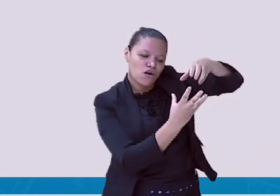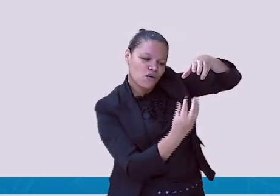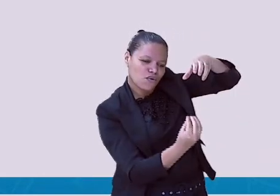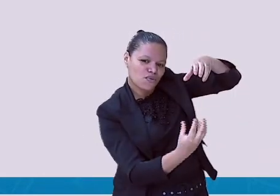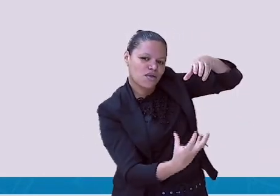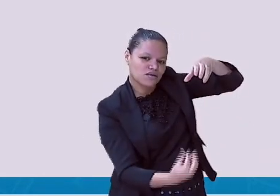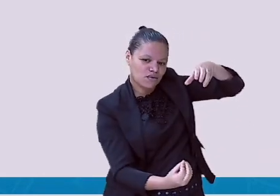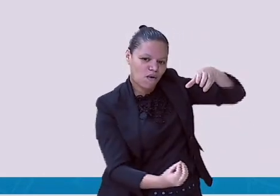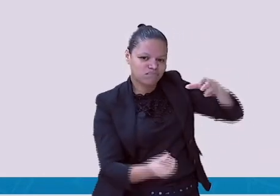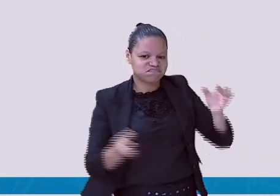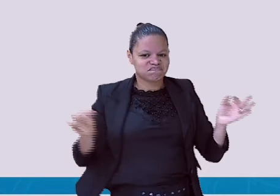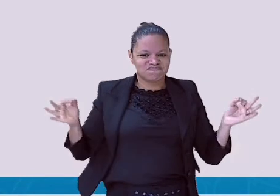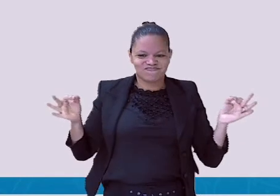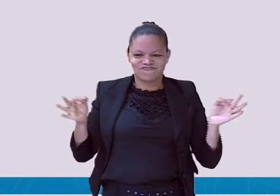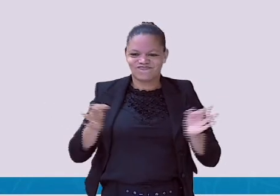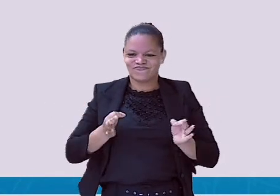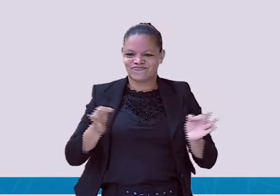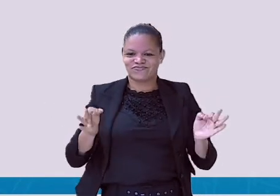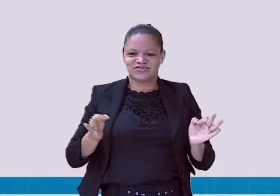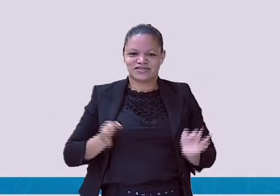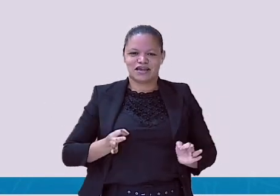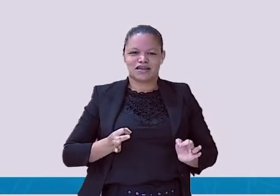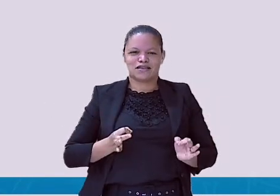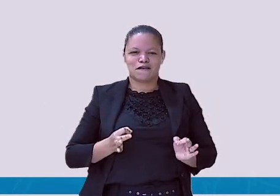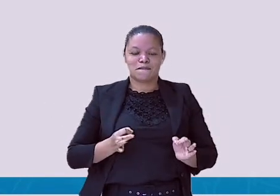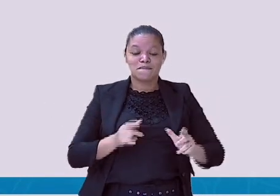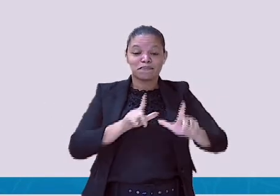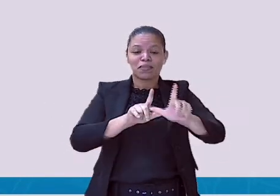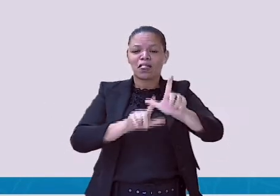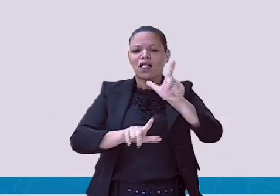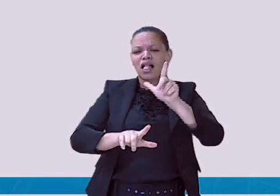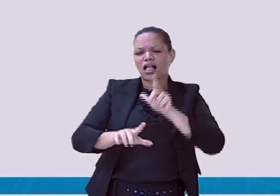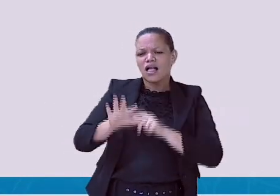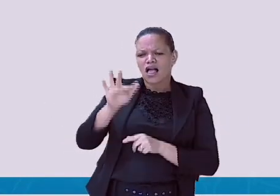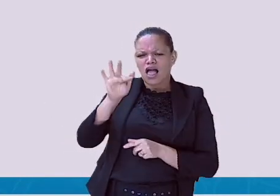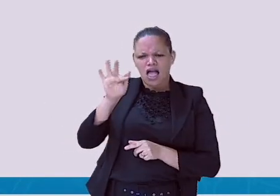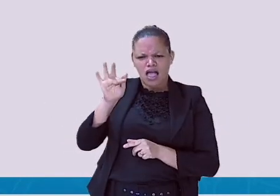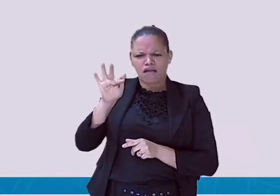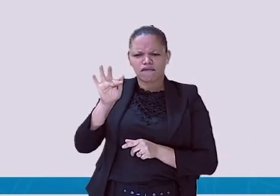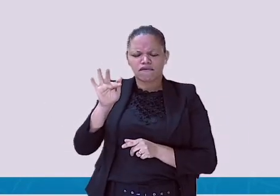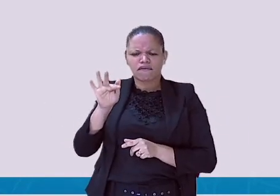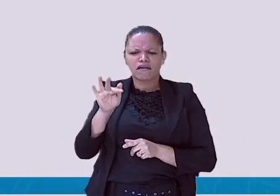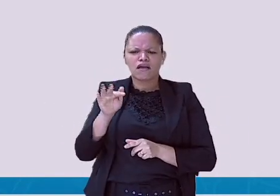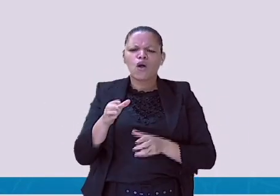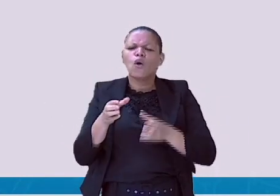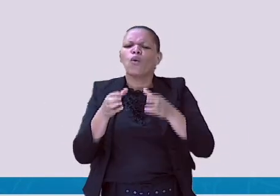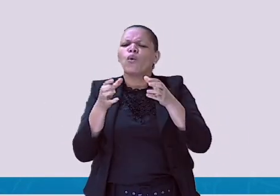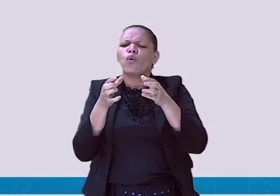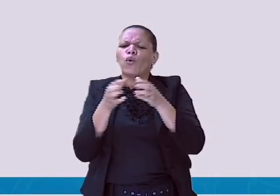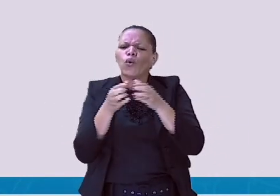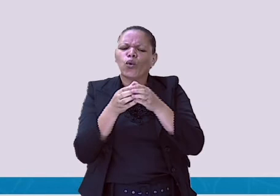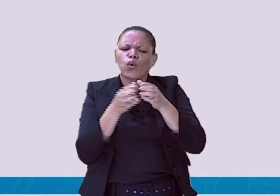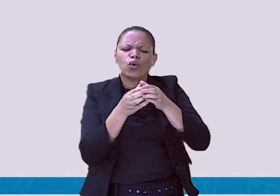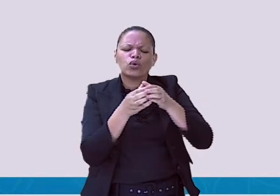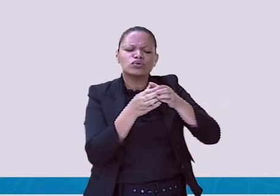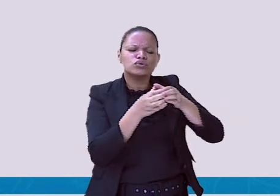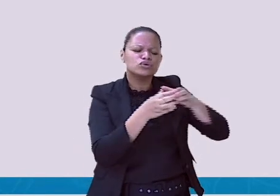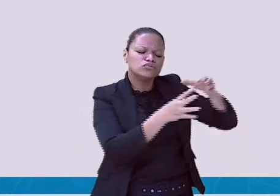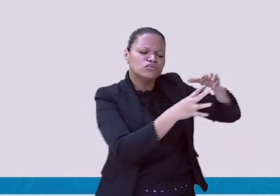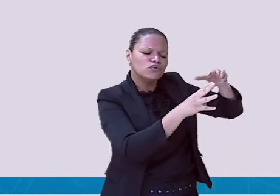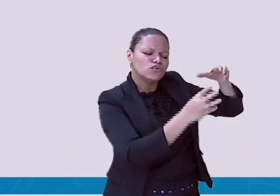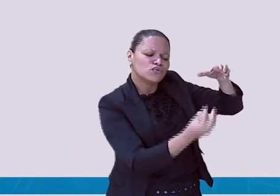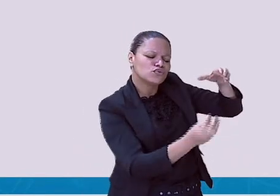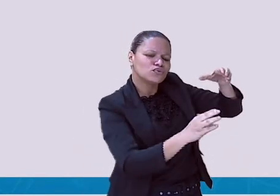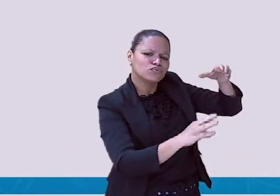F. Os ovos são enterrados. Onde os ovos são enterrados? Na terra,